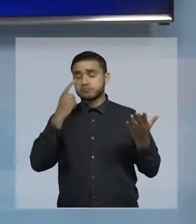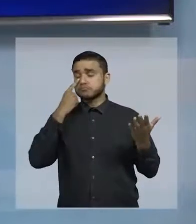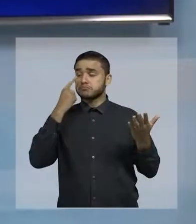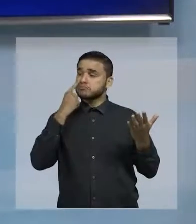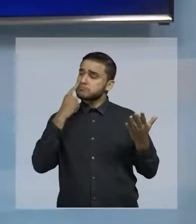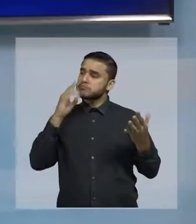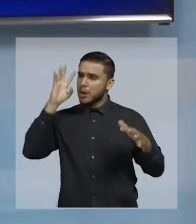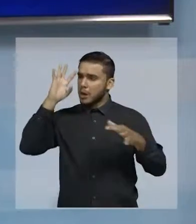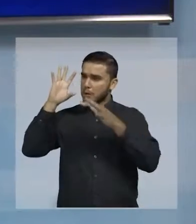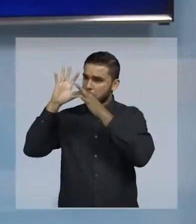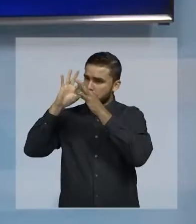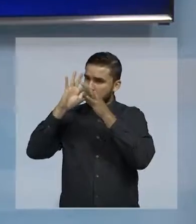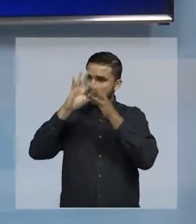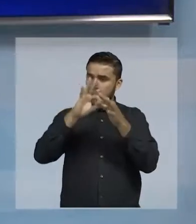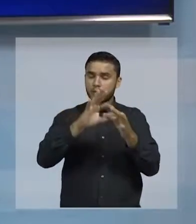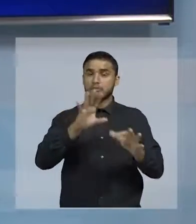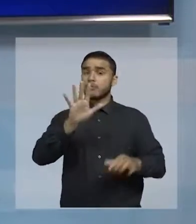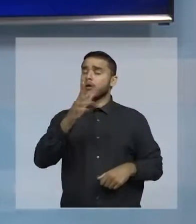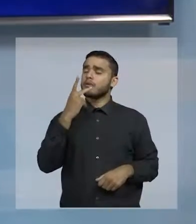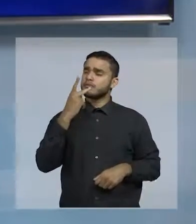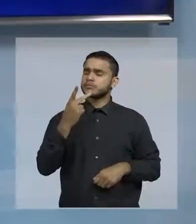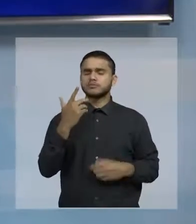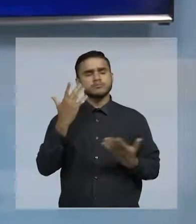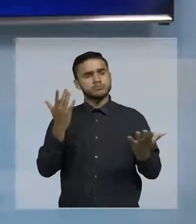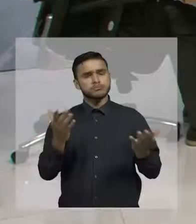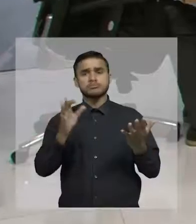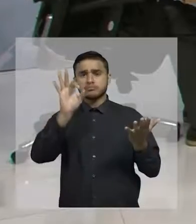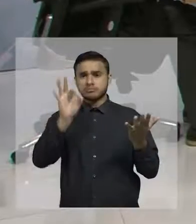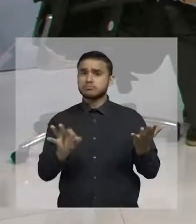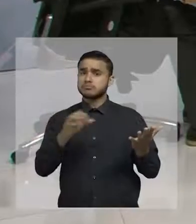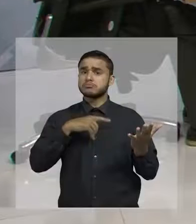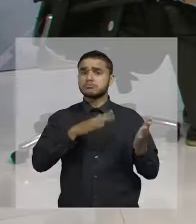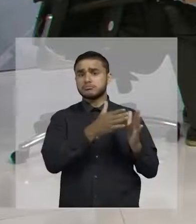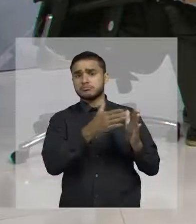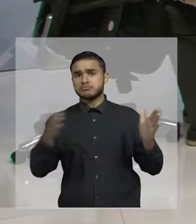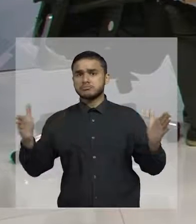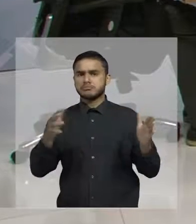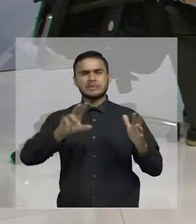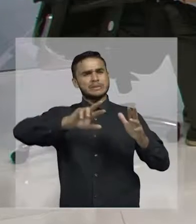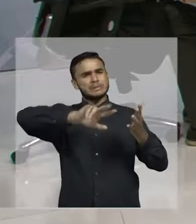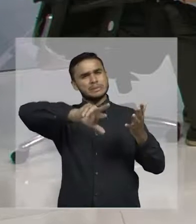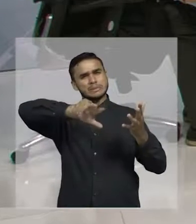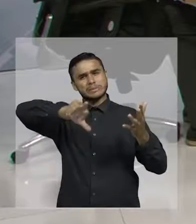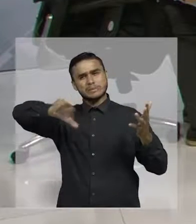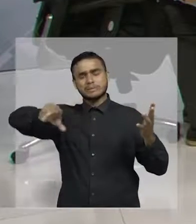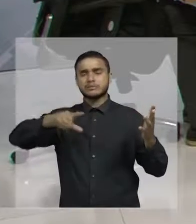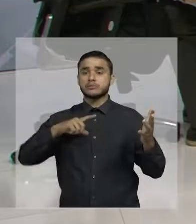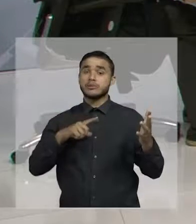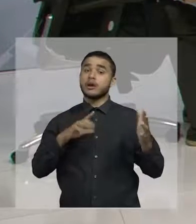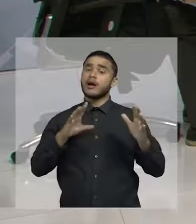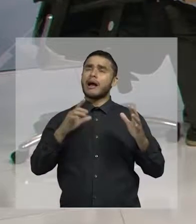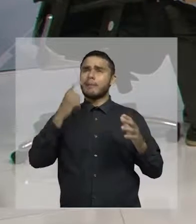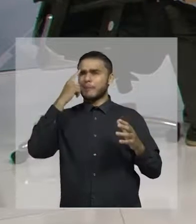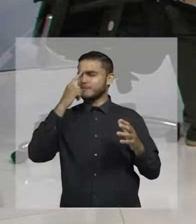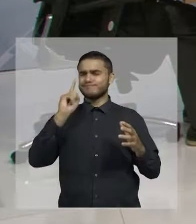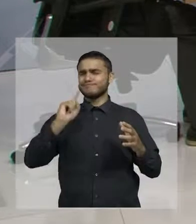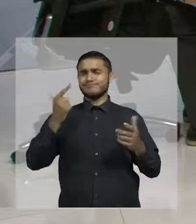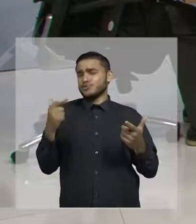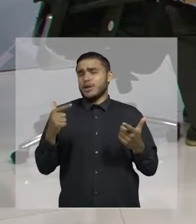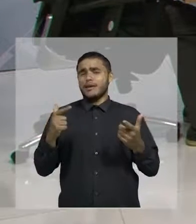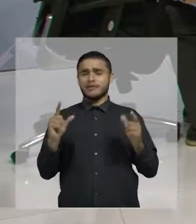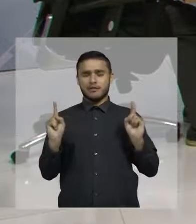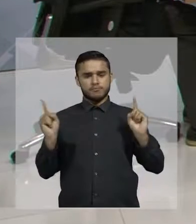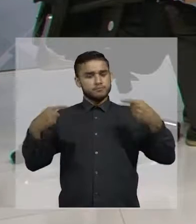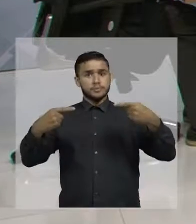Caminhamos, nessa perspectiva, para um desenho de, mais uma vez, uma eleição polarizada entre